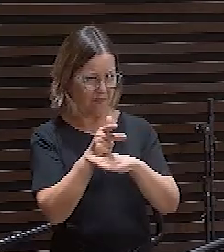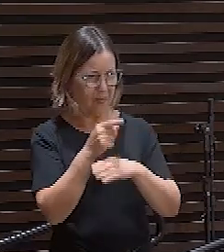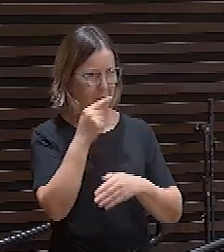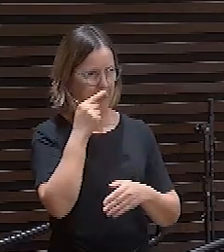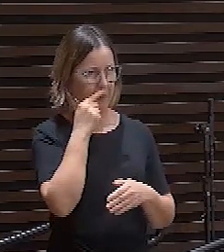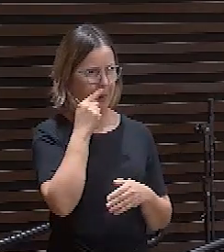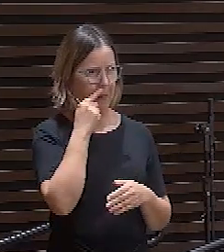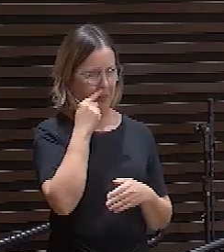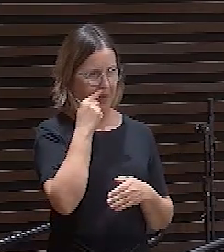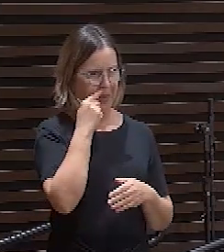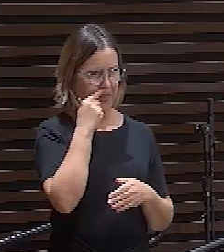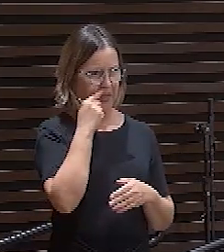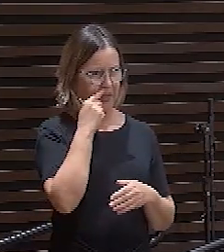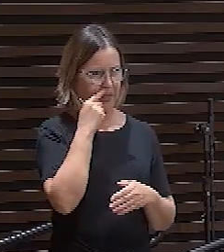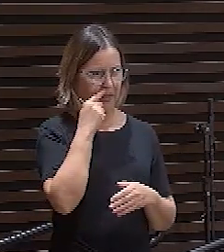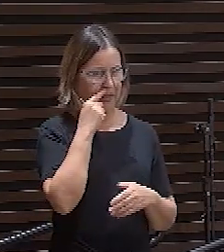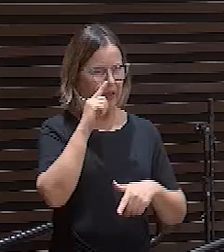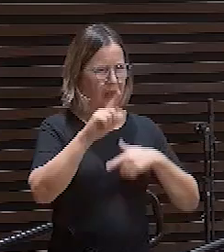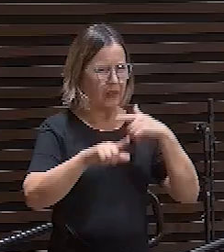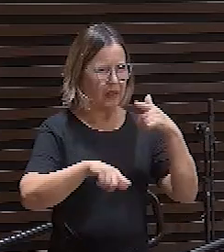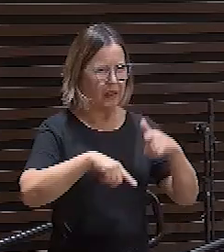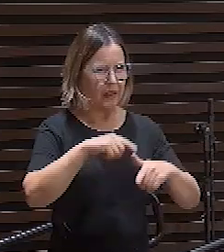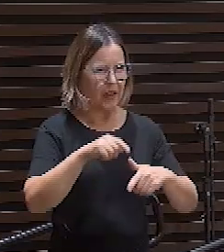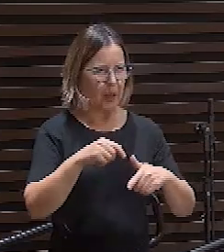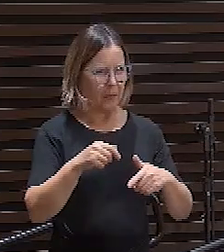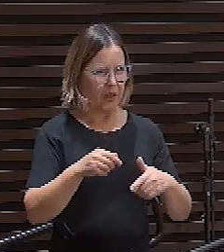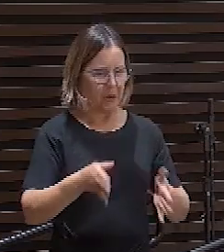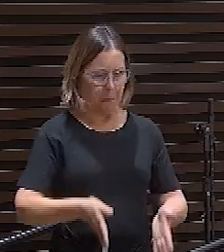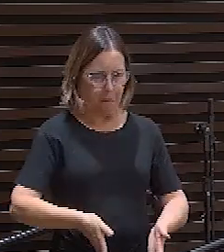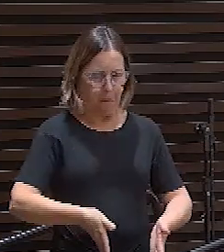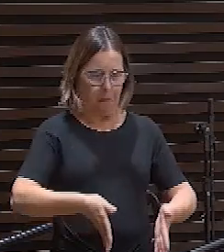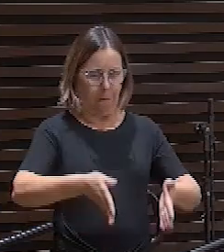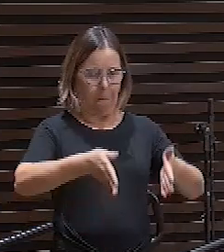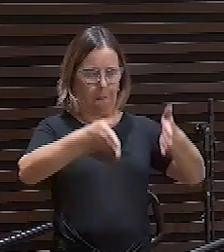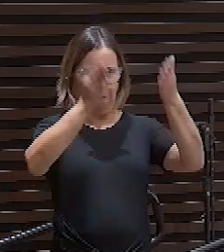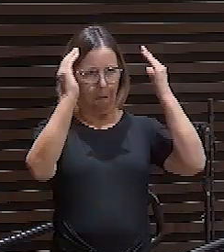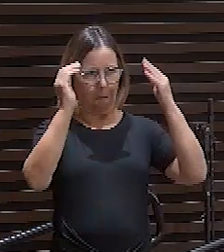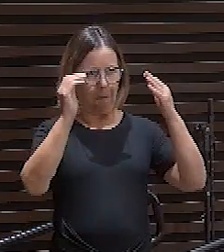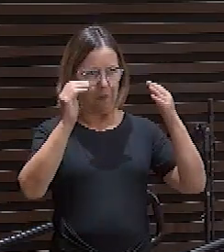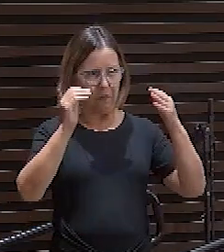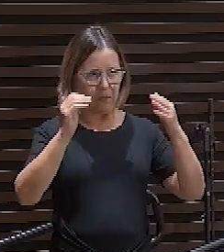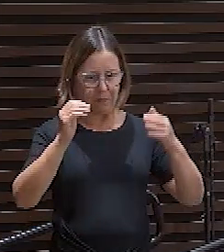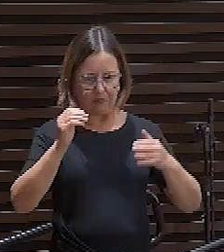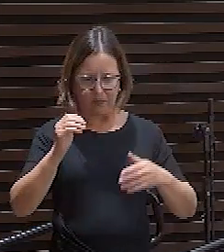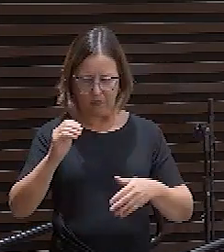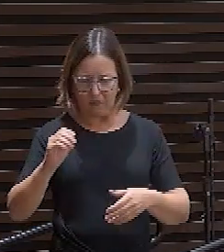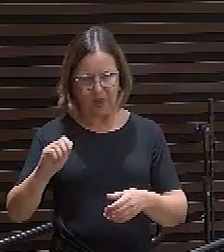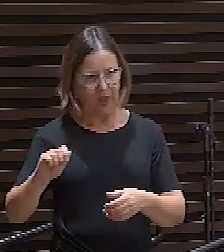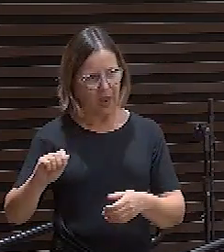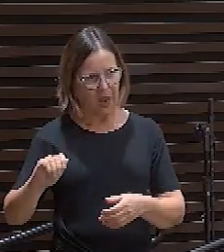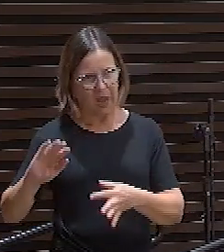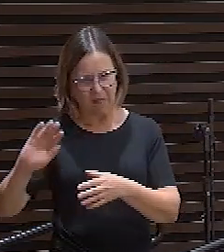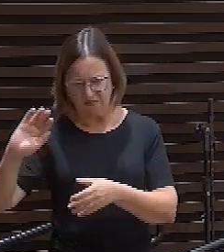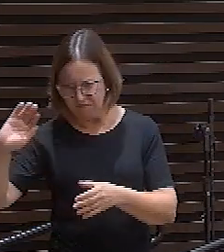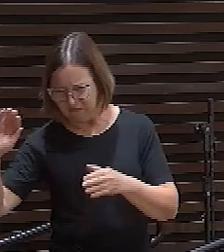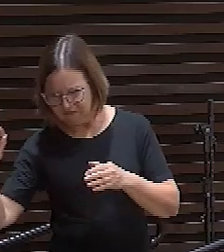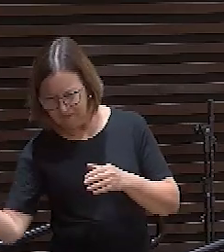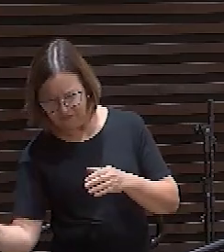fazendo concreto, fazendo lajes, carregando peso,